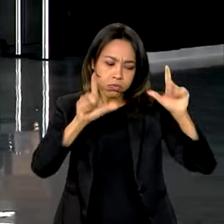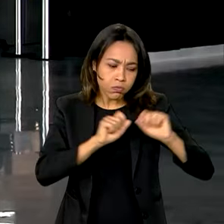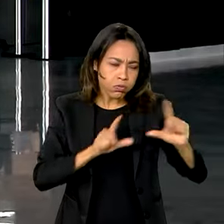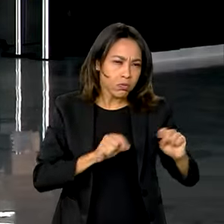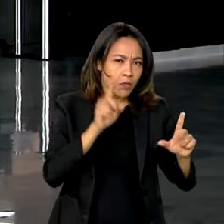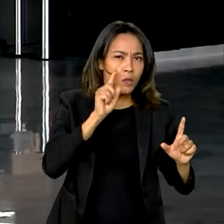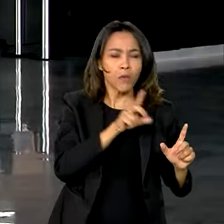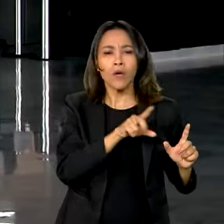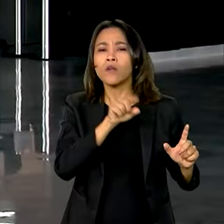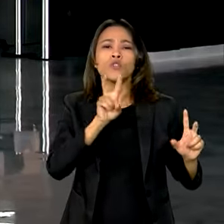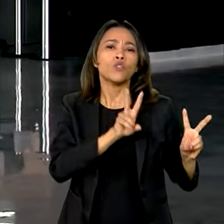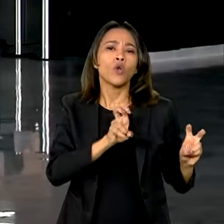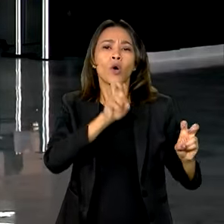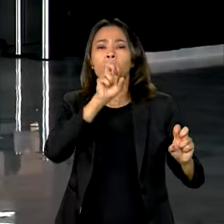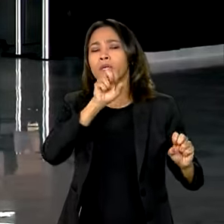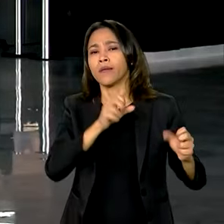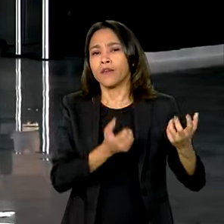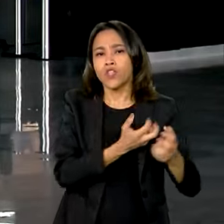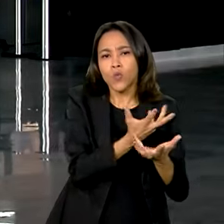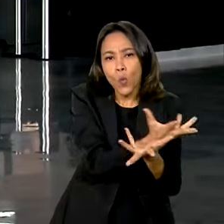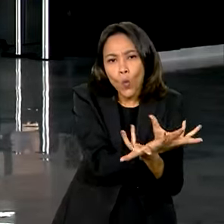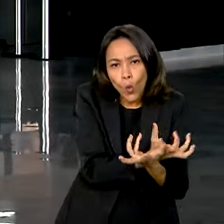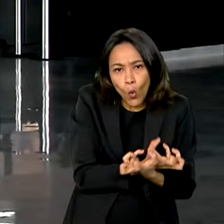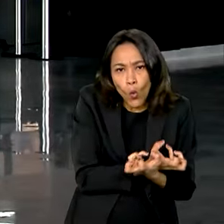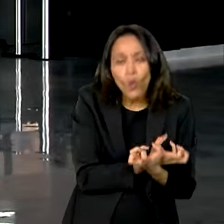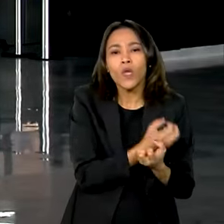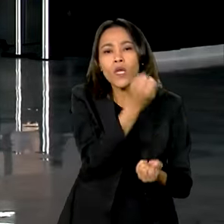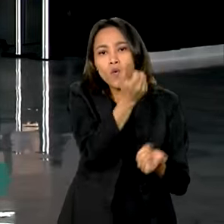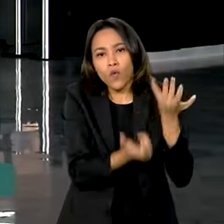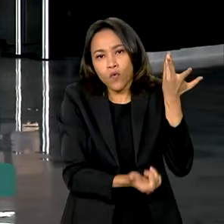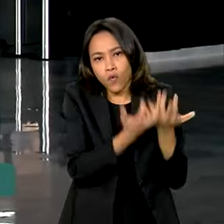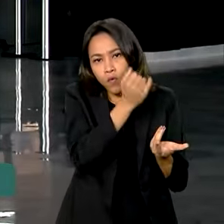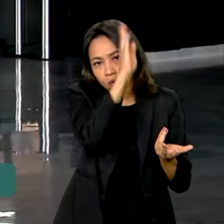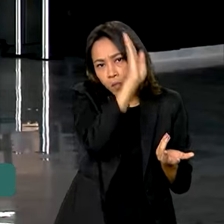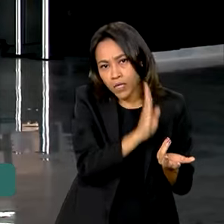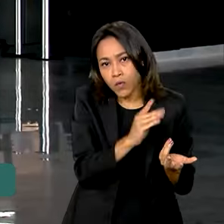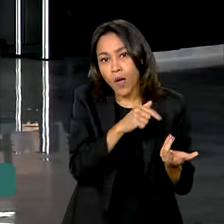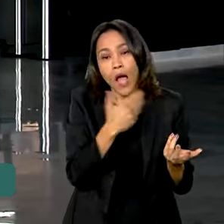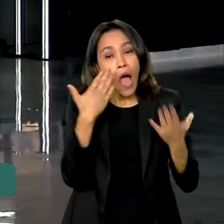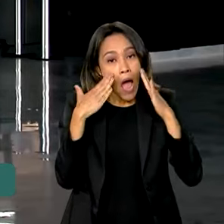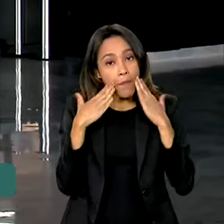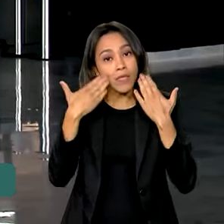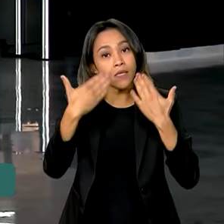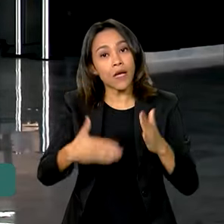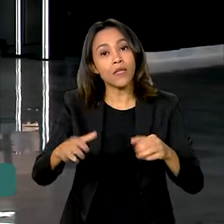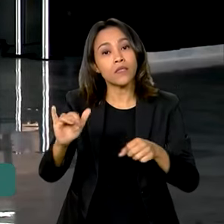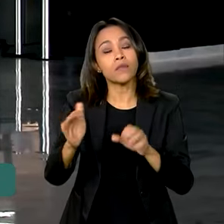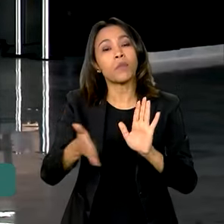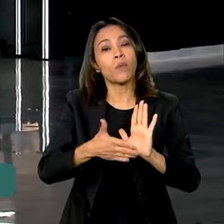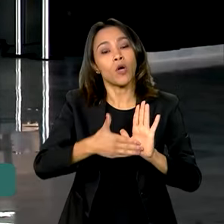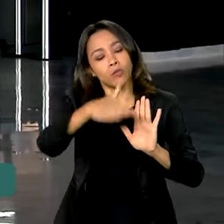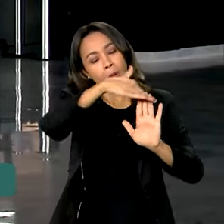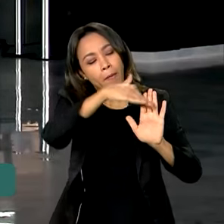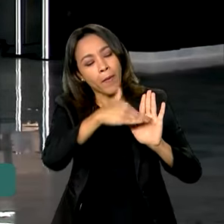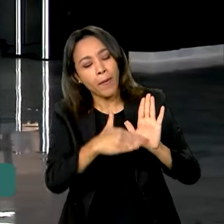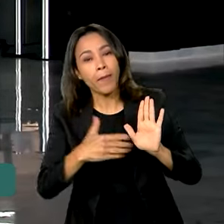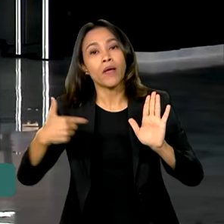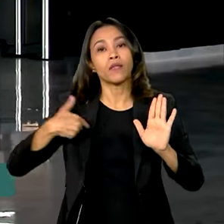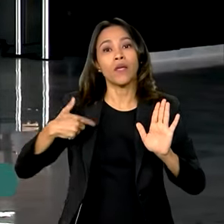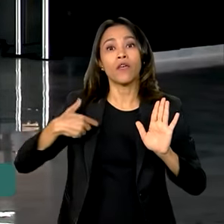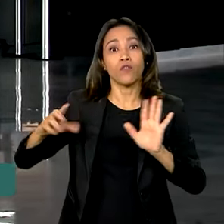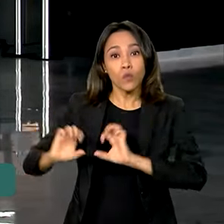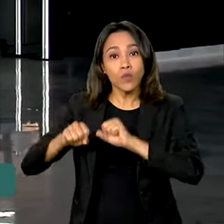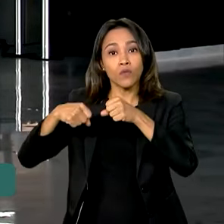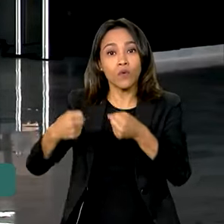das queimadas e secas no país. Dentre as ações apresentadas, Marina Silva destacou o esforço em relação a